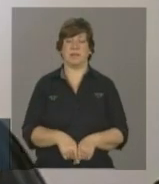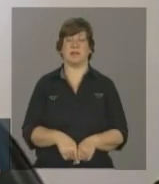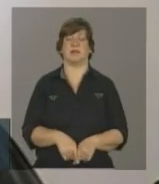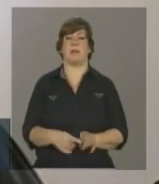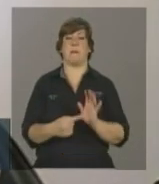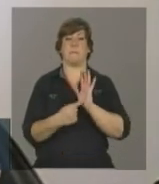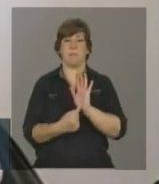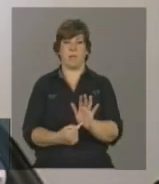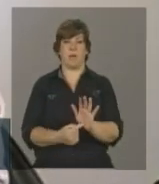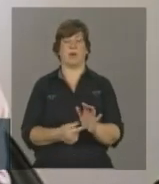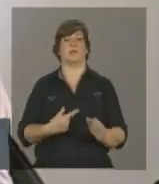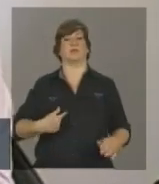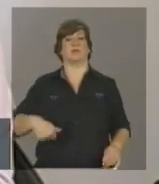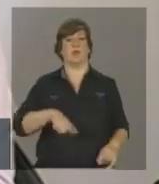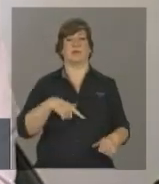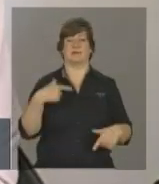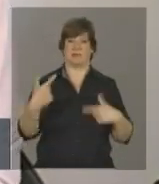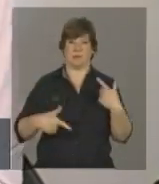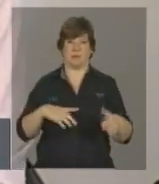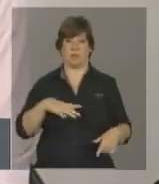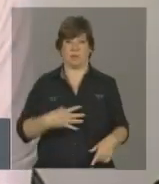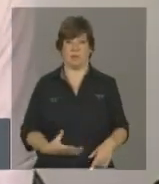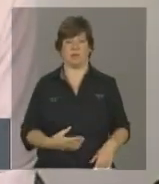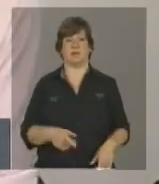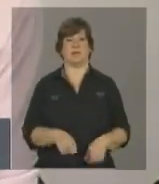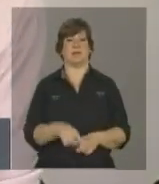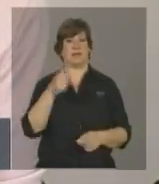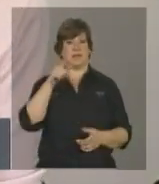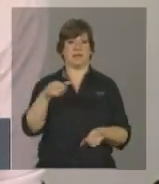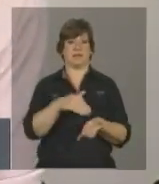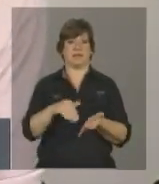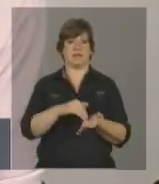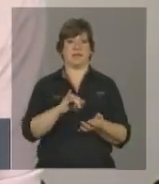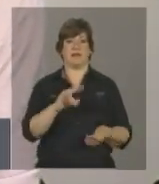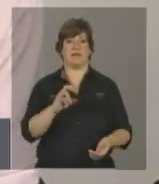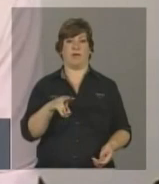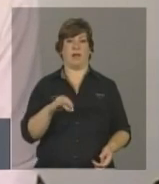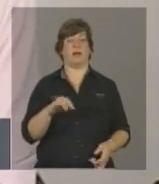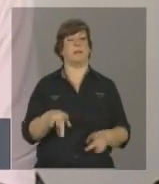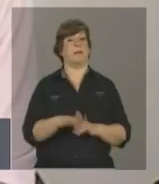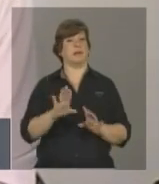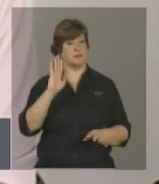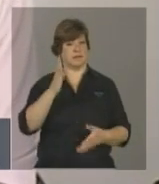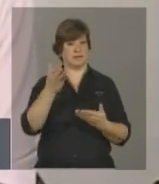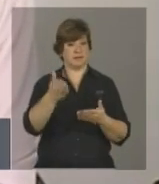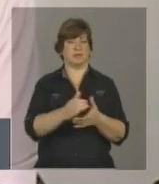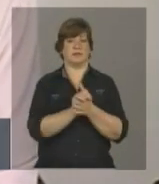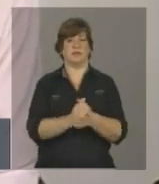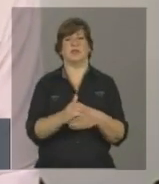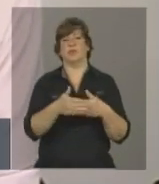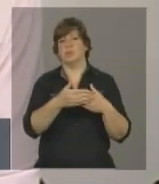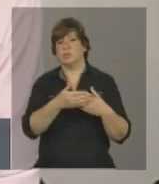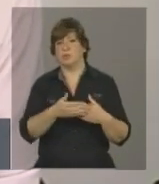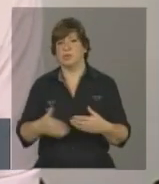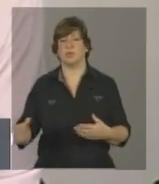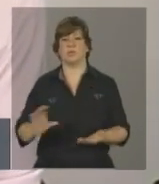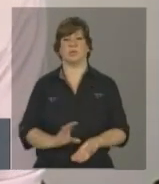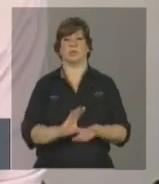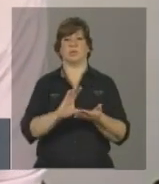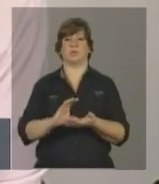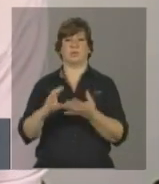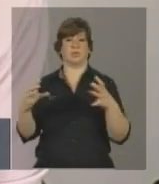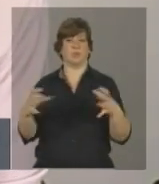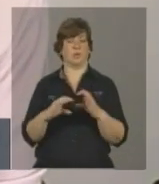dos desafios, não é, secretária Ivonete? Mas, através do senhor, cumprimentar a todos os conselhos, a todos